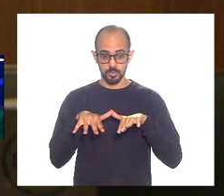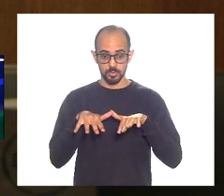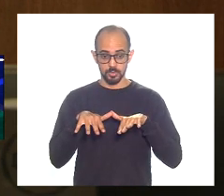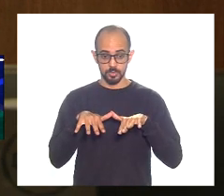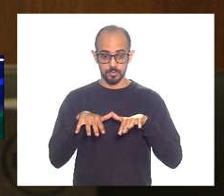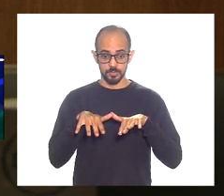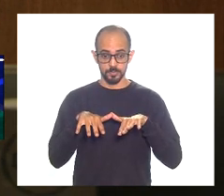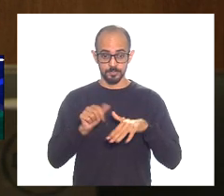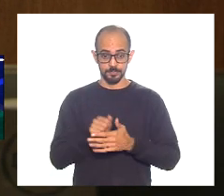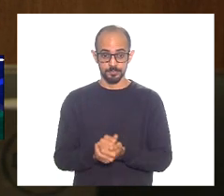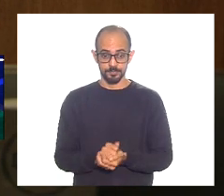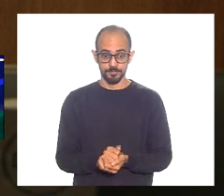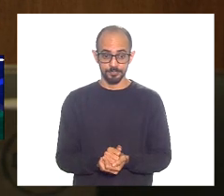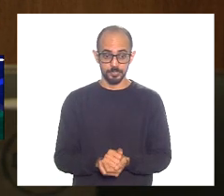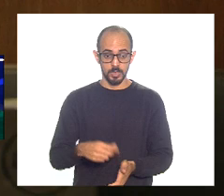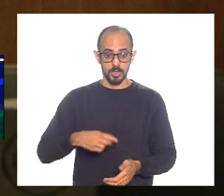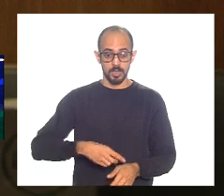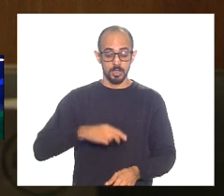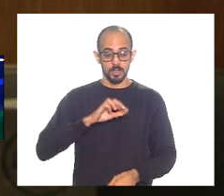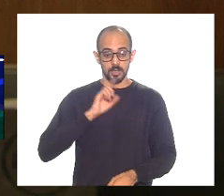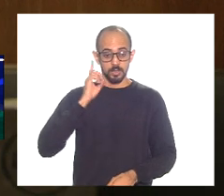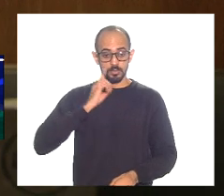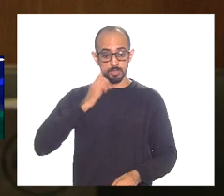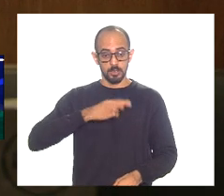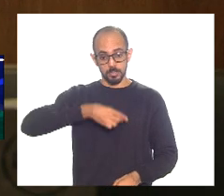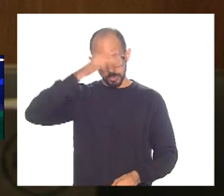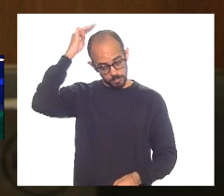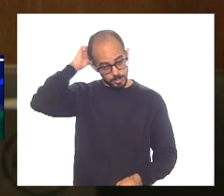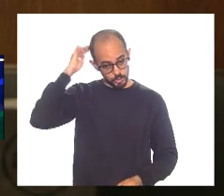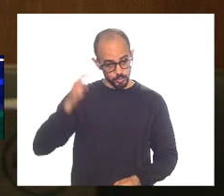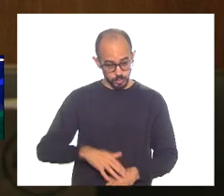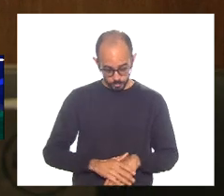Justiça sobre as emendas, deputado Márcio Pacheco.